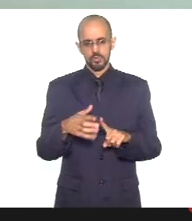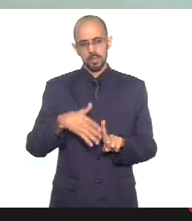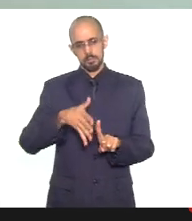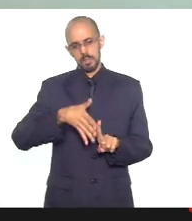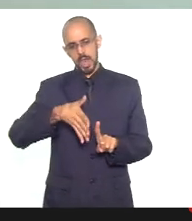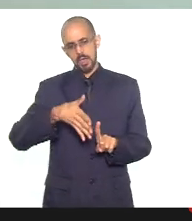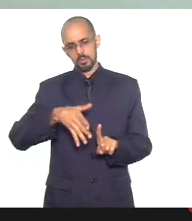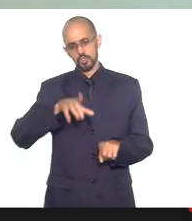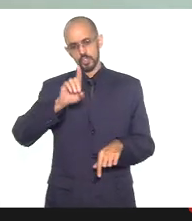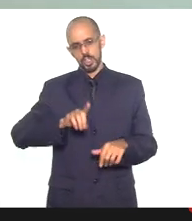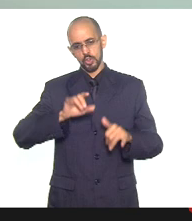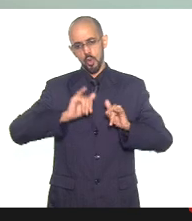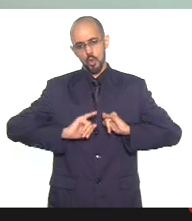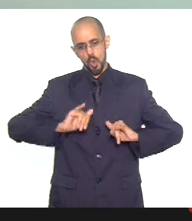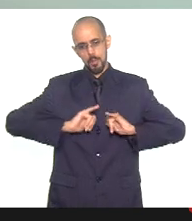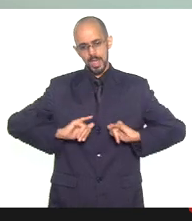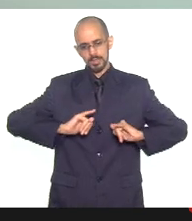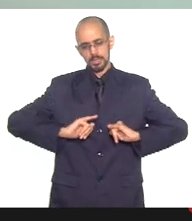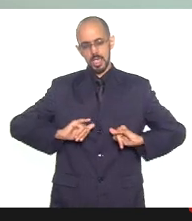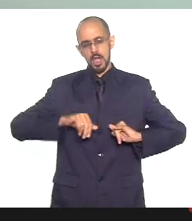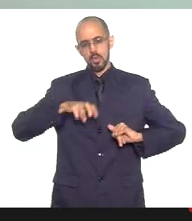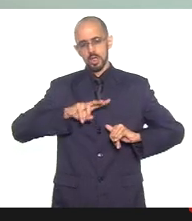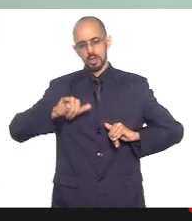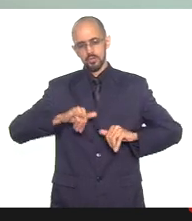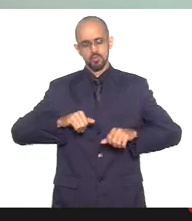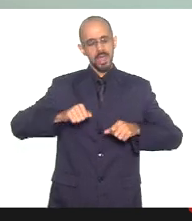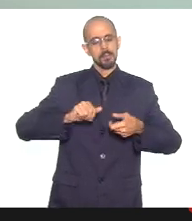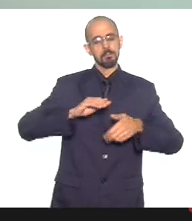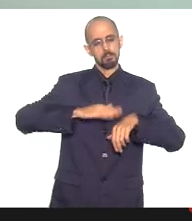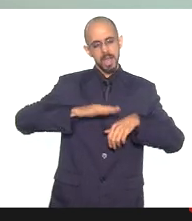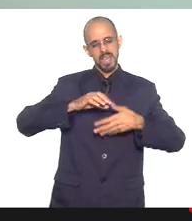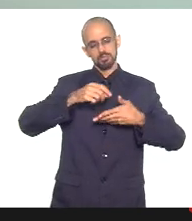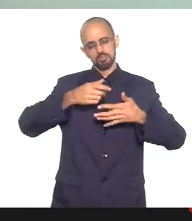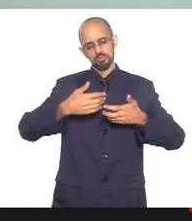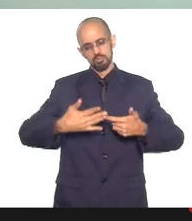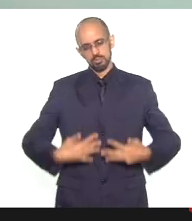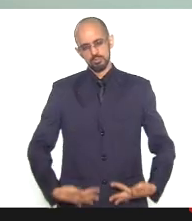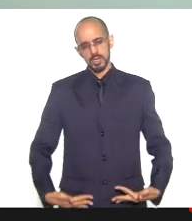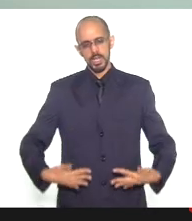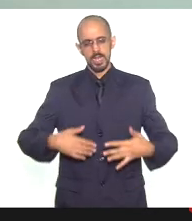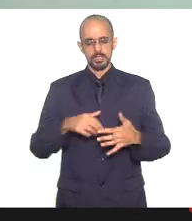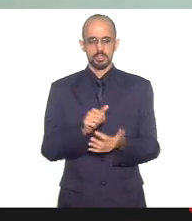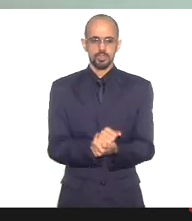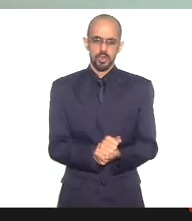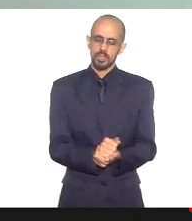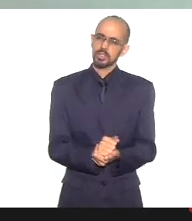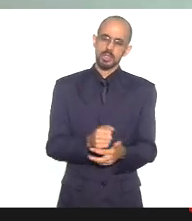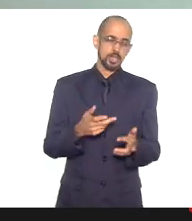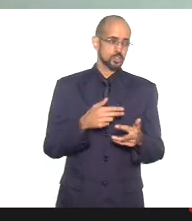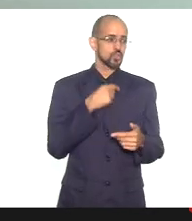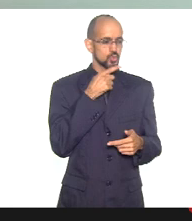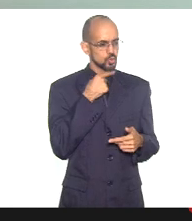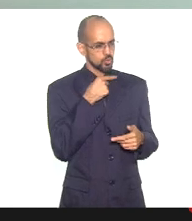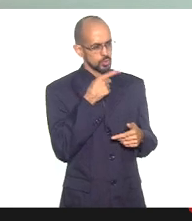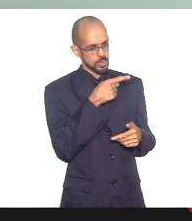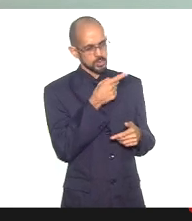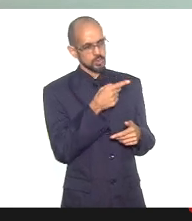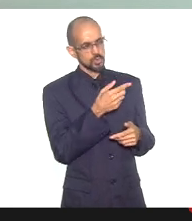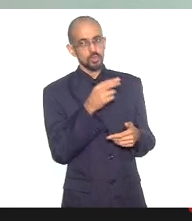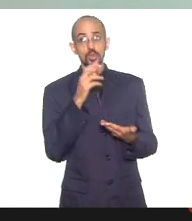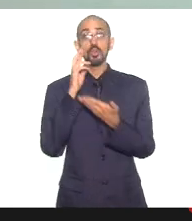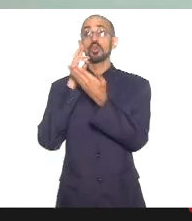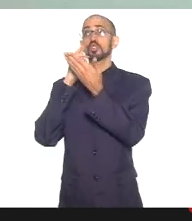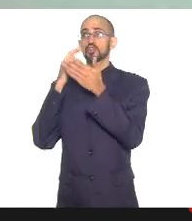nosso diretor comercial, que ele vai entrar muito mais detalhe em todos os pontos que o senhor acabou de mencionar, né? Então, a nossa intenção aqui